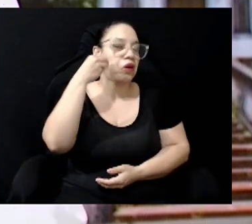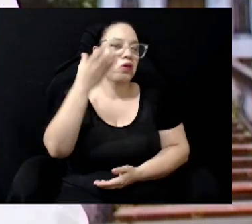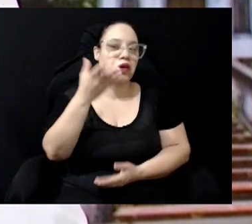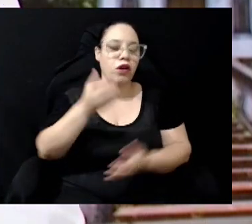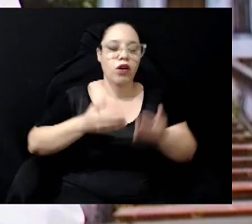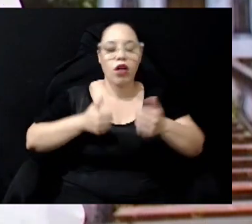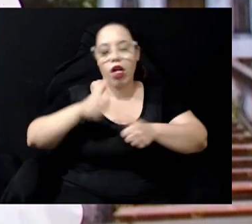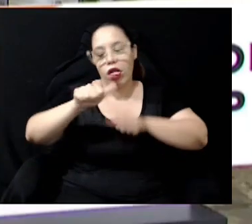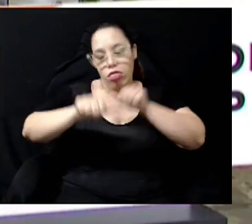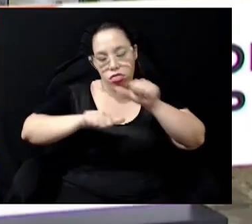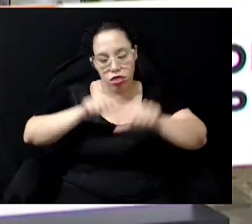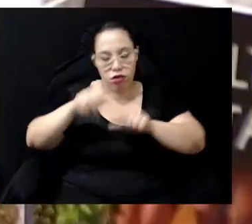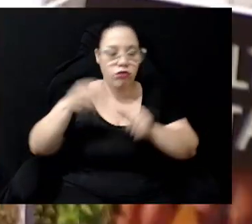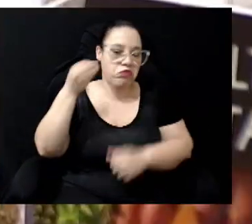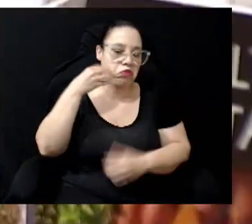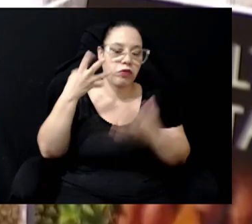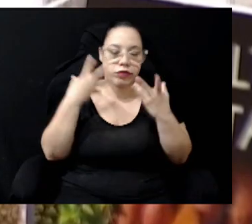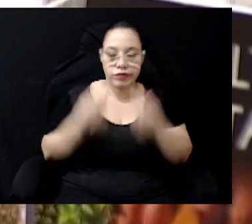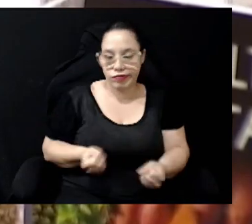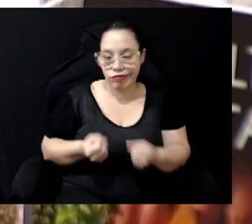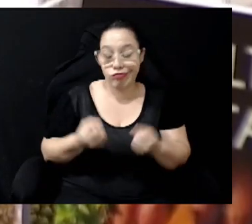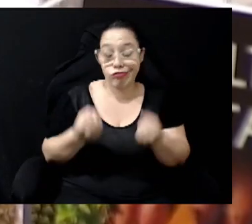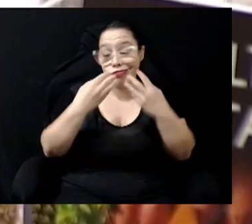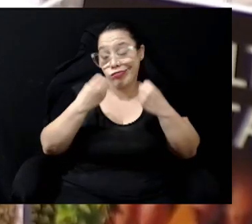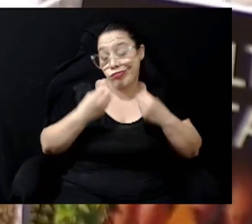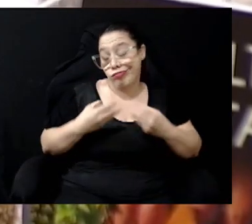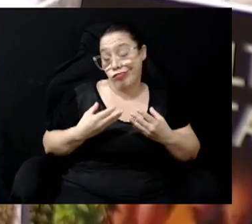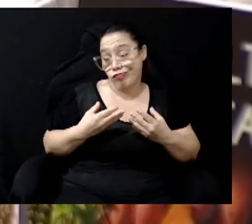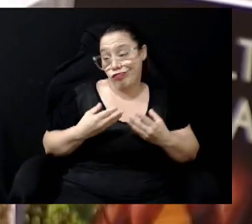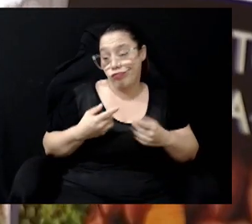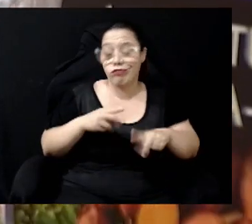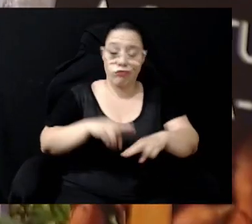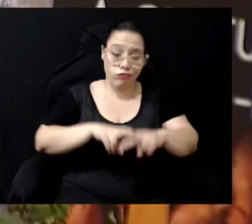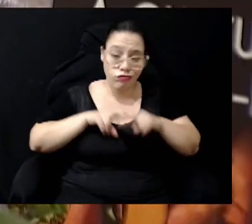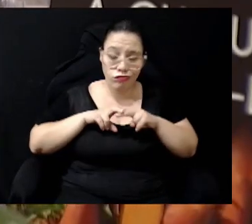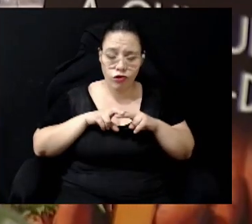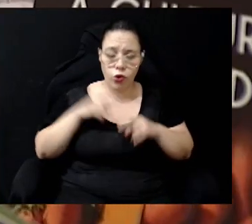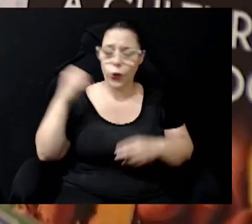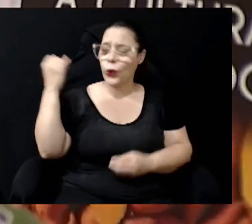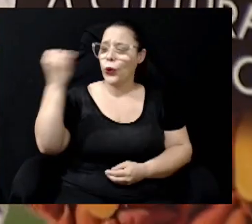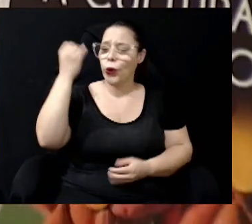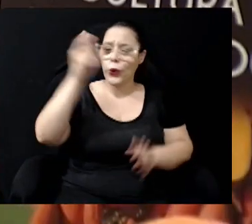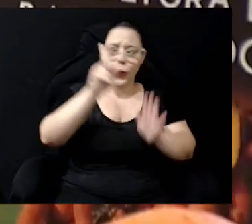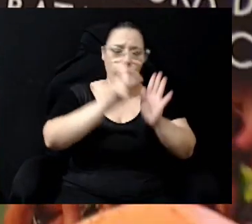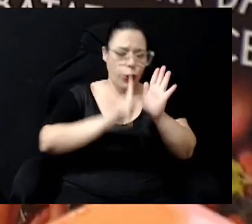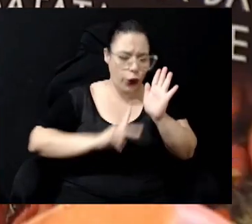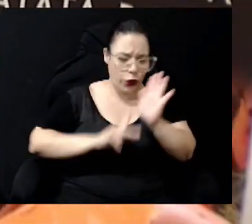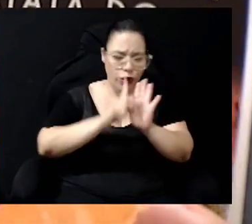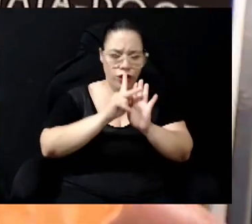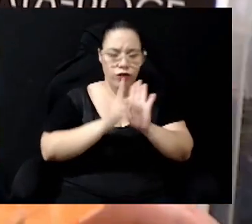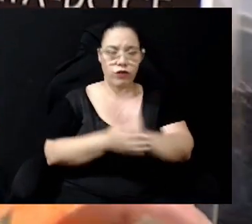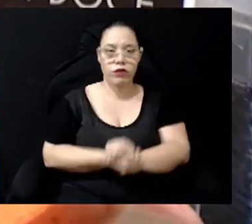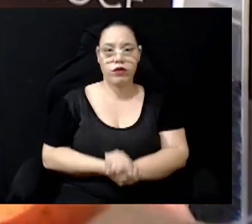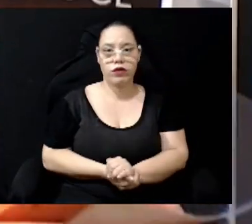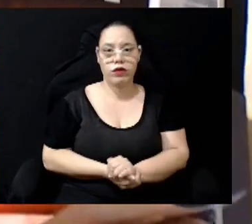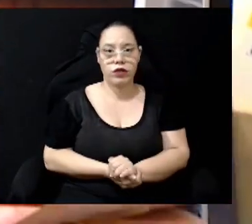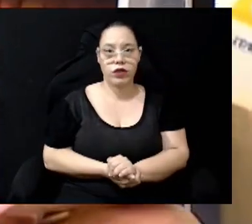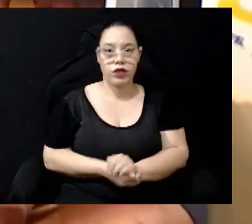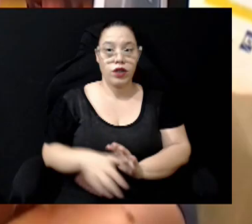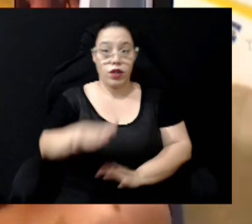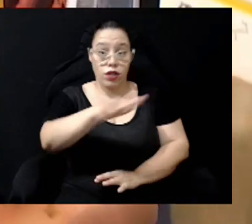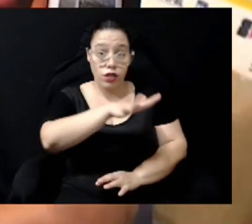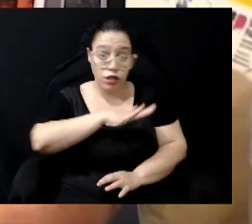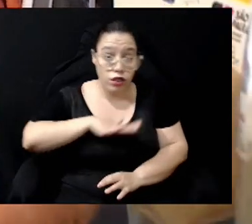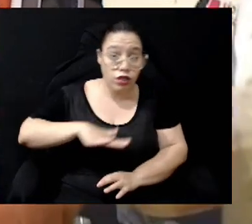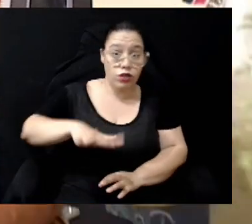experiências, receber novas informações. É, portanto, um grande programa. Nós já passamos pela região de Campinas na